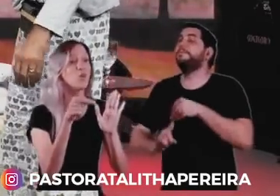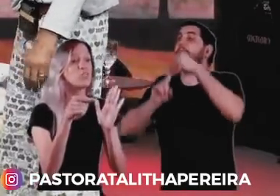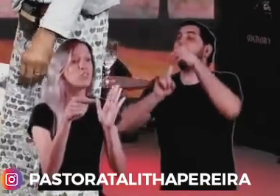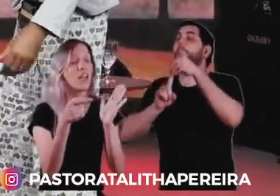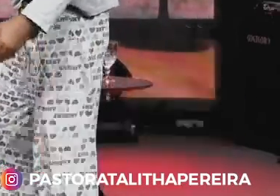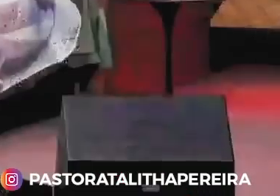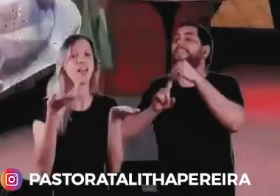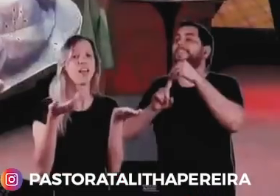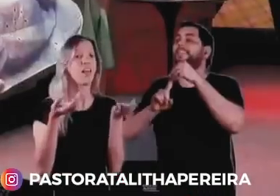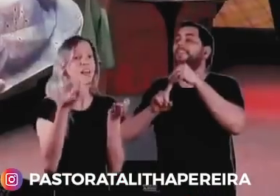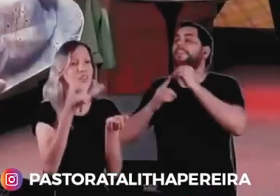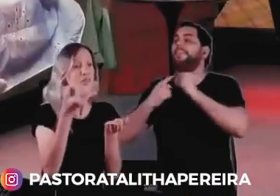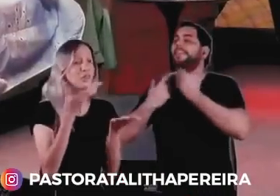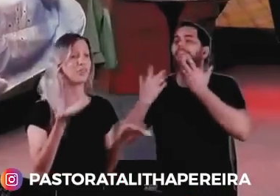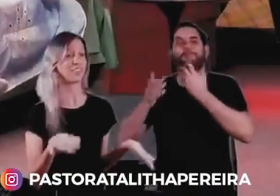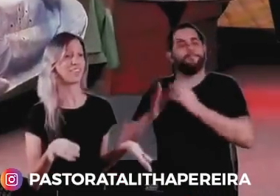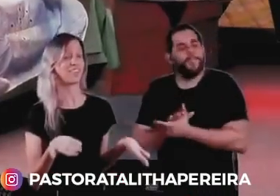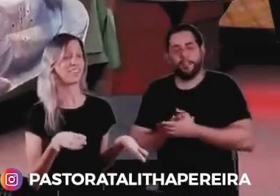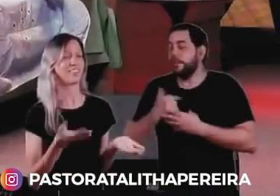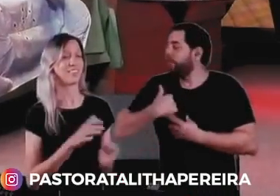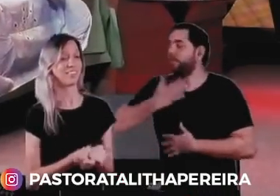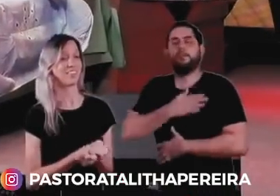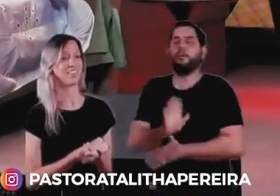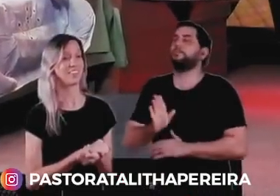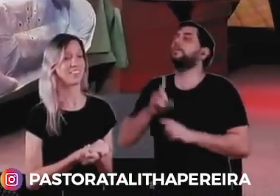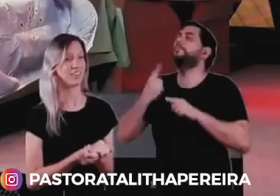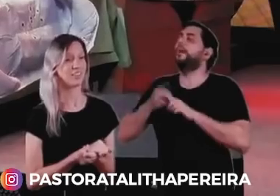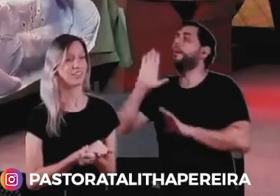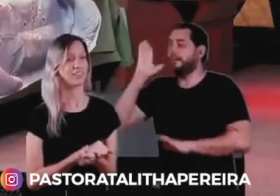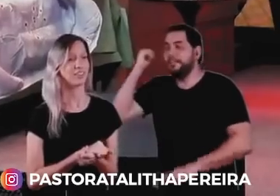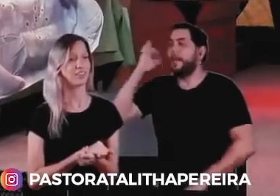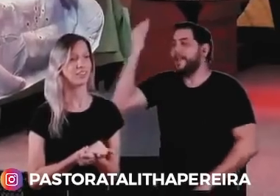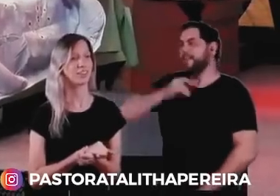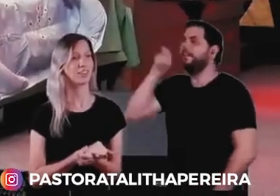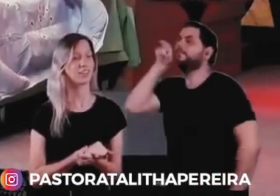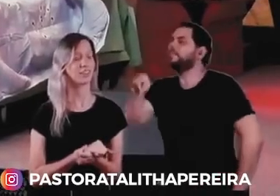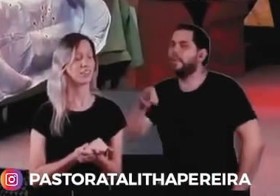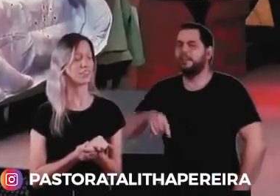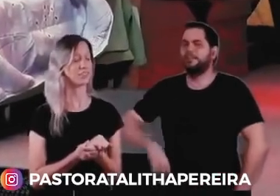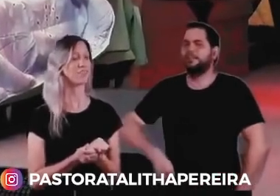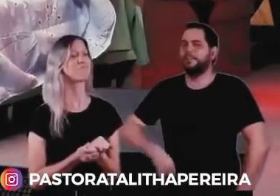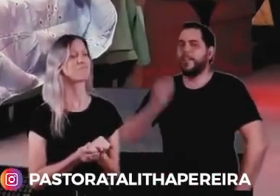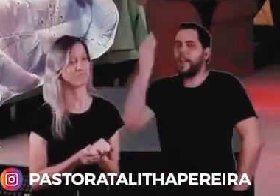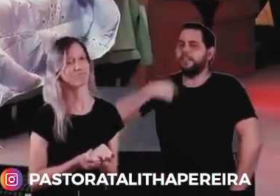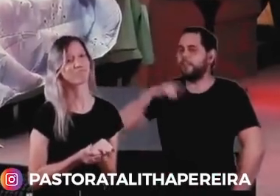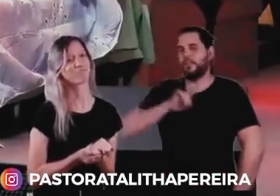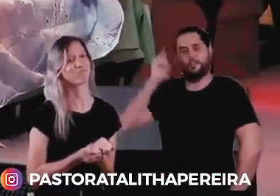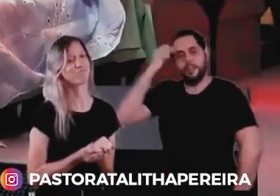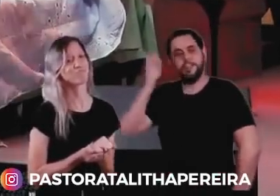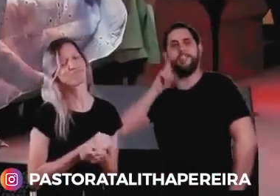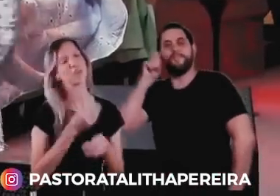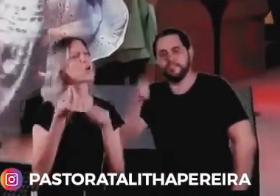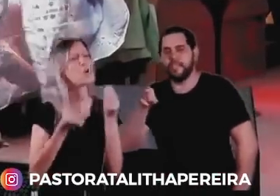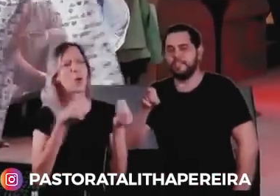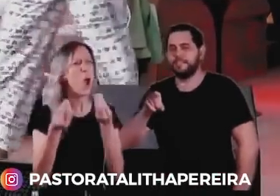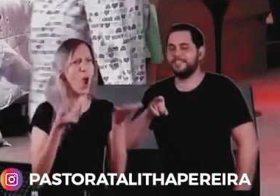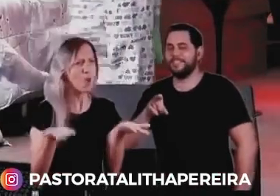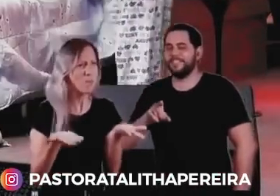lindo. Mas eu não gosto. Sabe uma coisa? Lindo é você. Lindo não sou eu. Lindo é você. Como é?